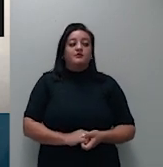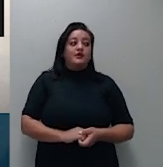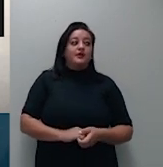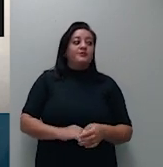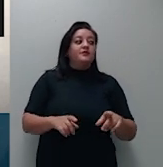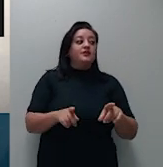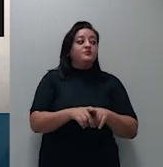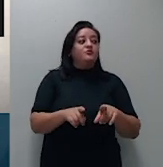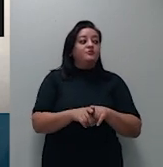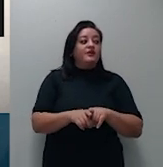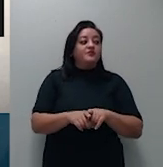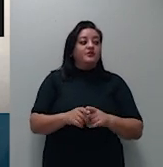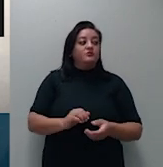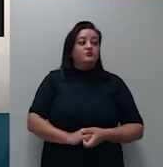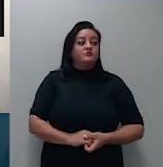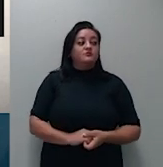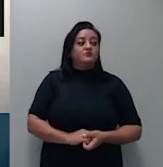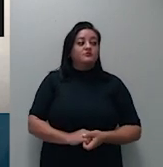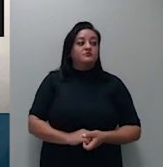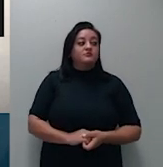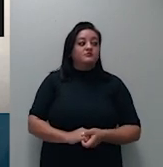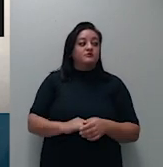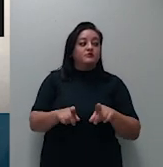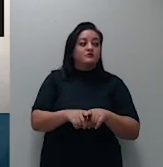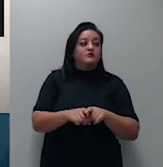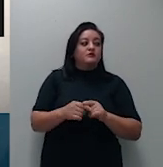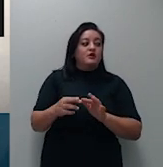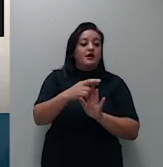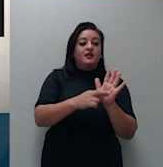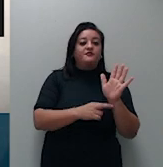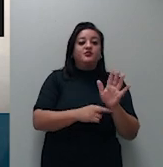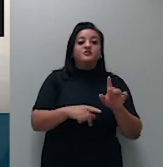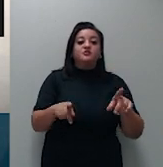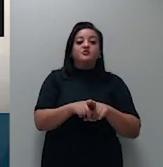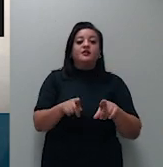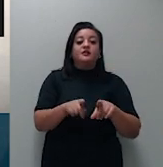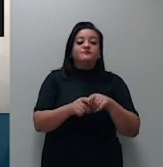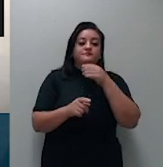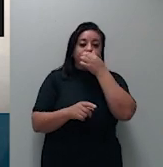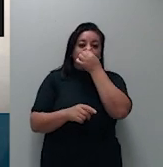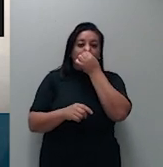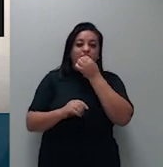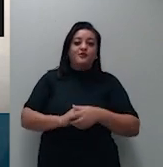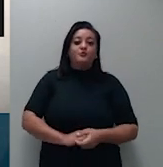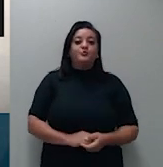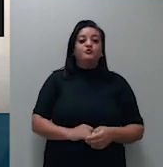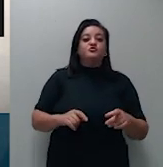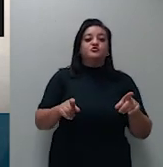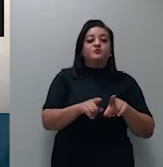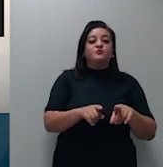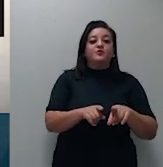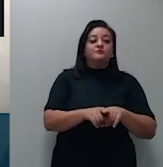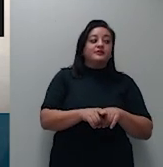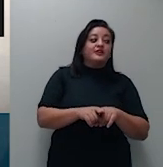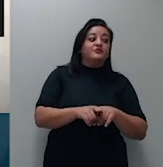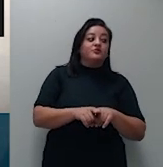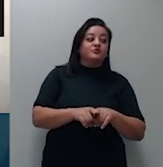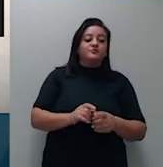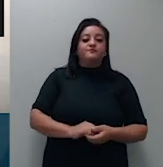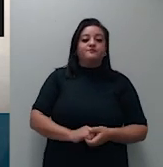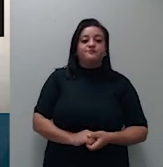eloquentemente criticado pela doutrina entende um retrocesso em termos de